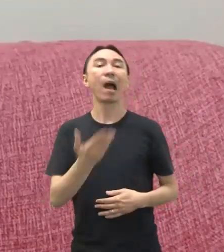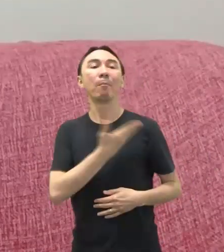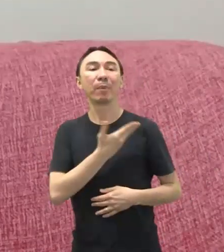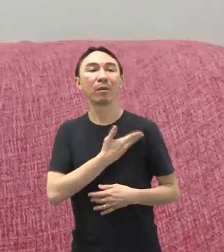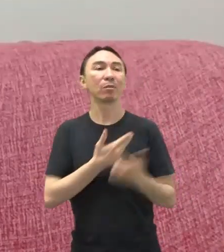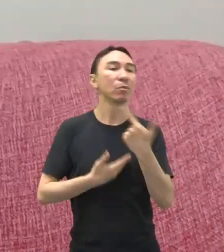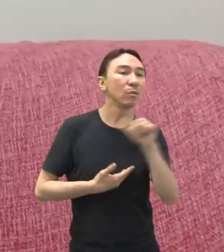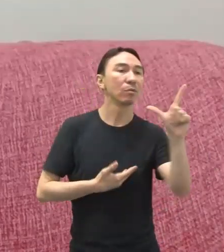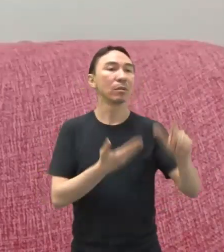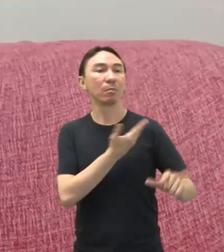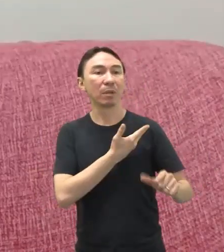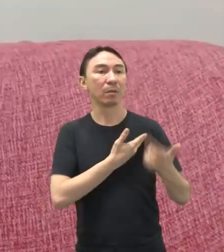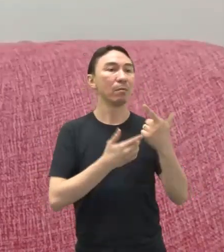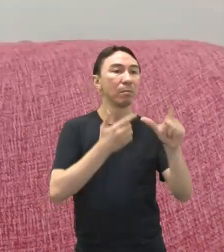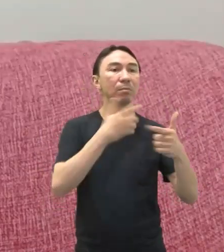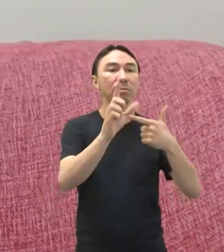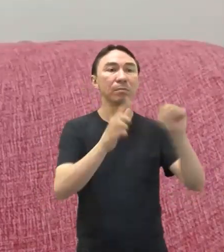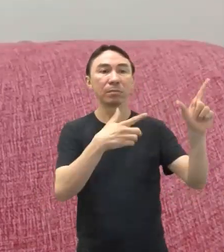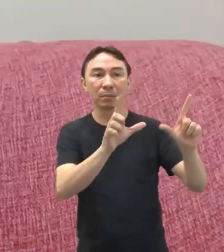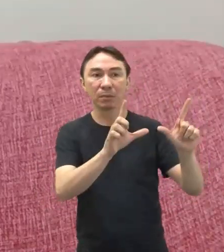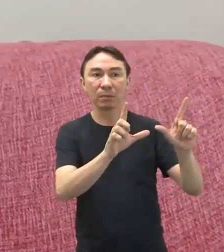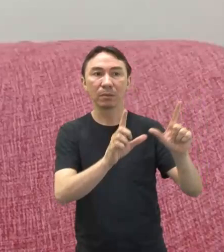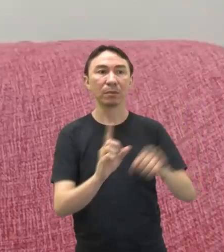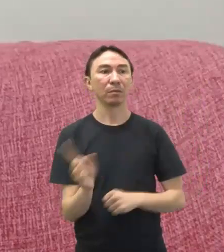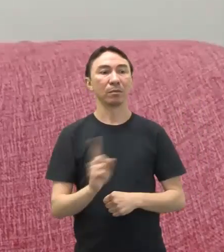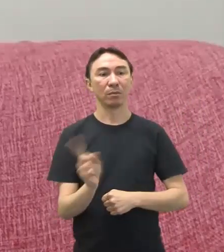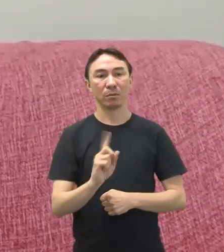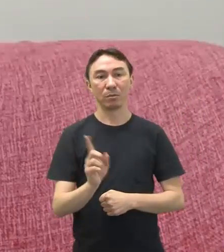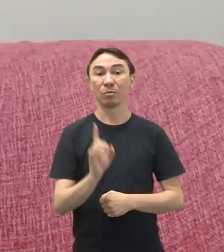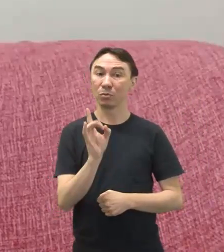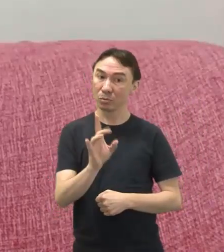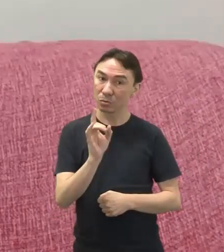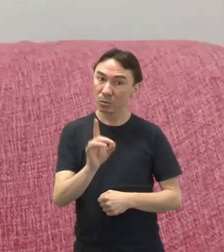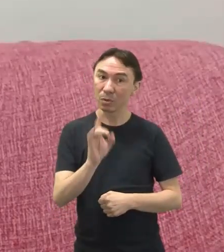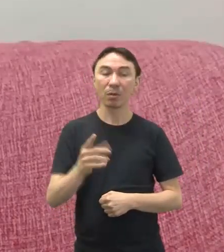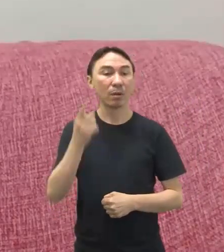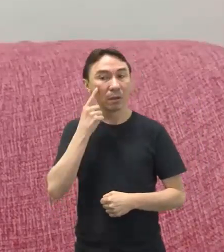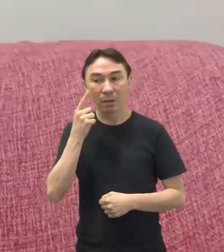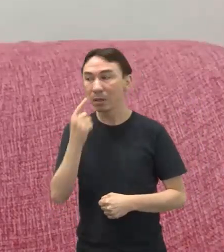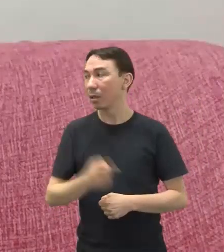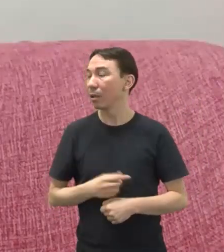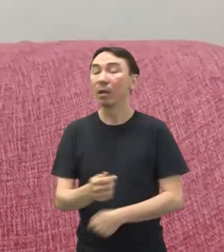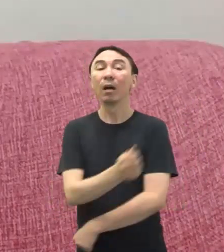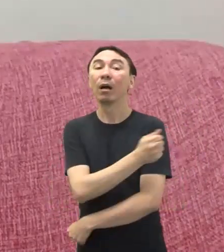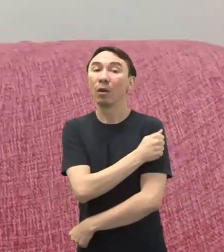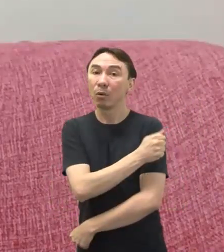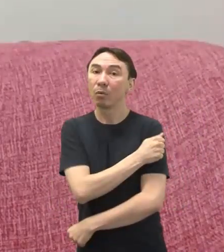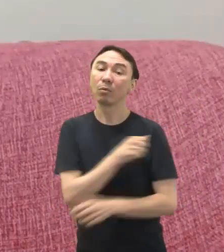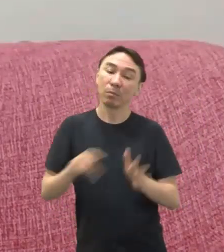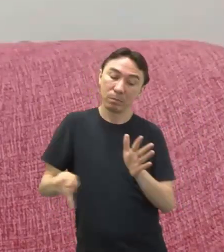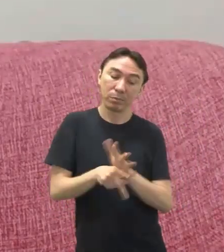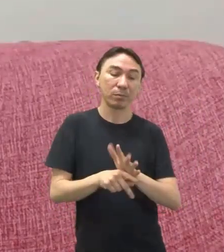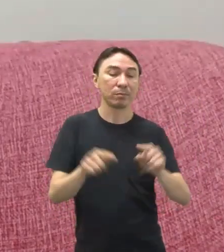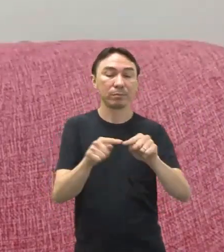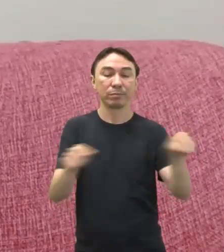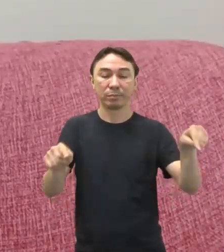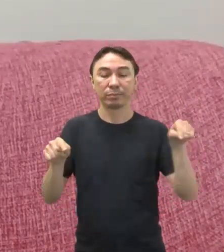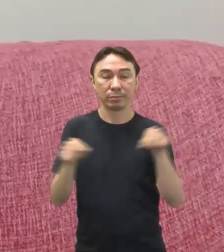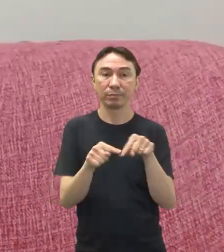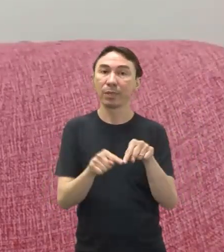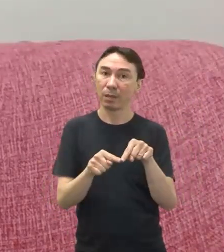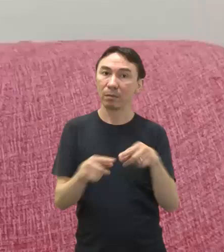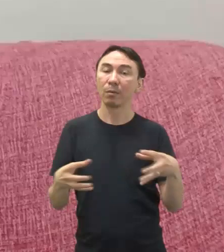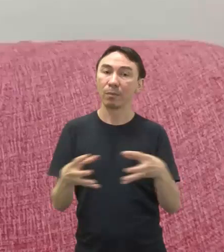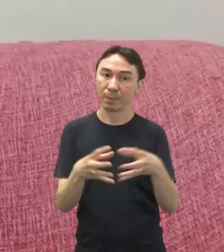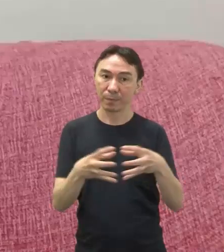amigos né ela tem que ser aberta apenas para os alunos daquela sala considerando a importância da